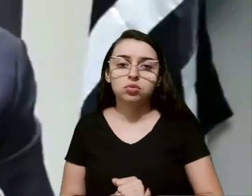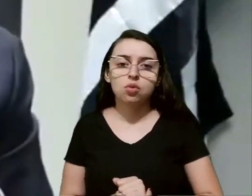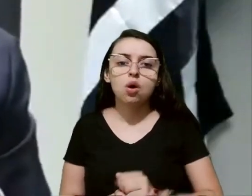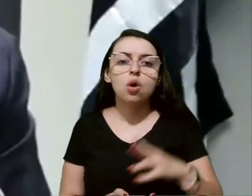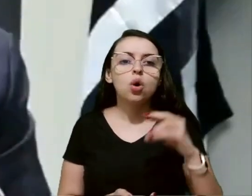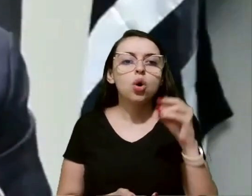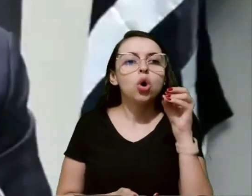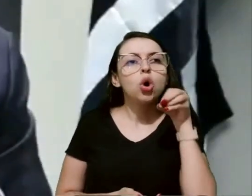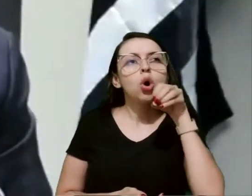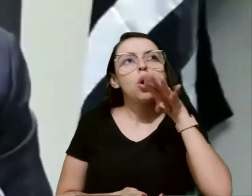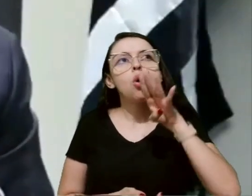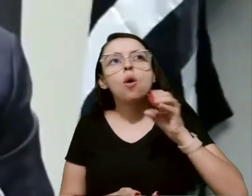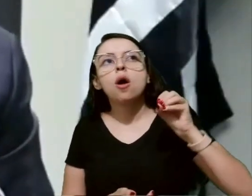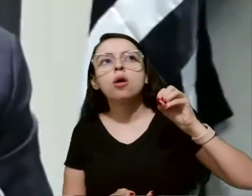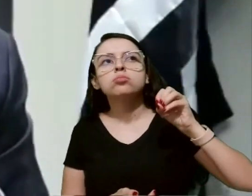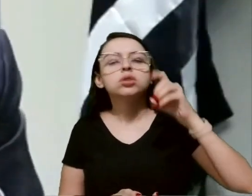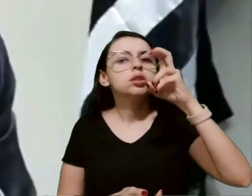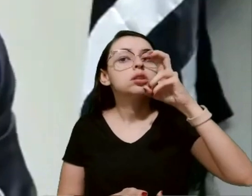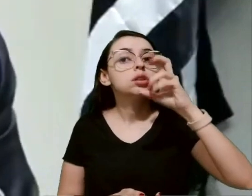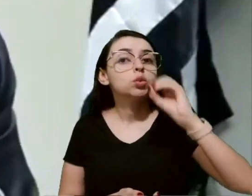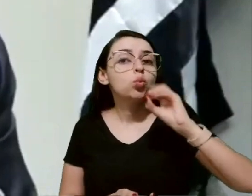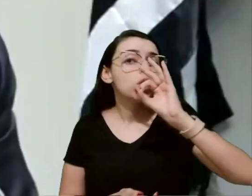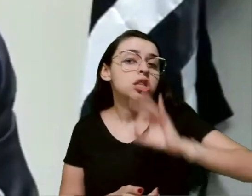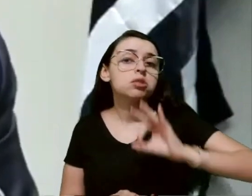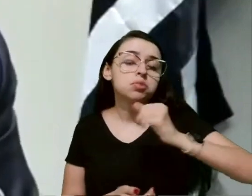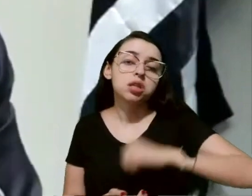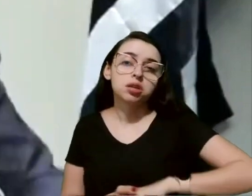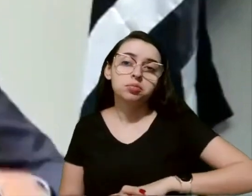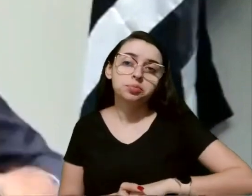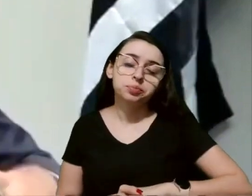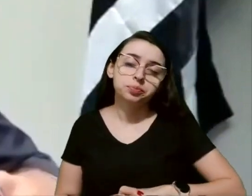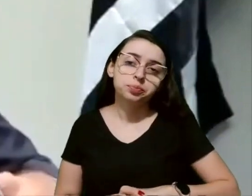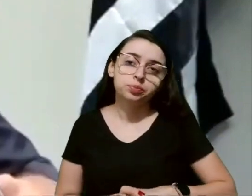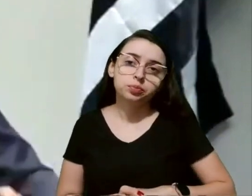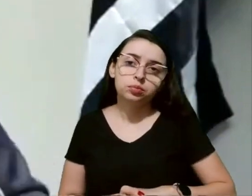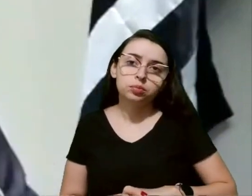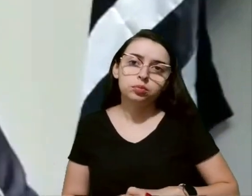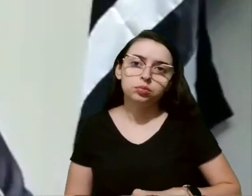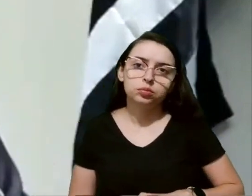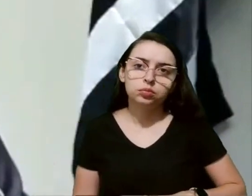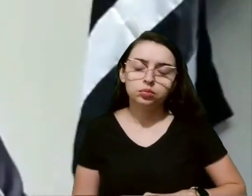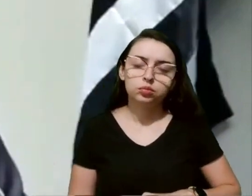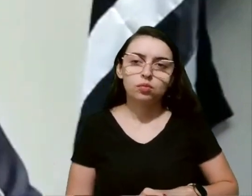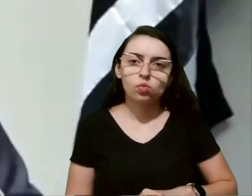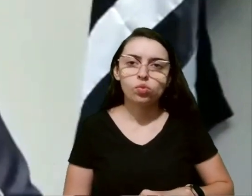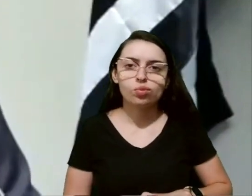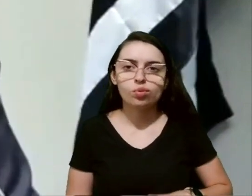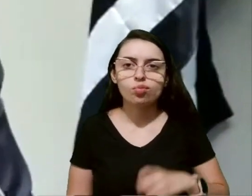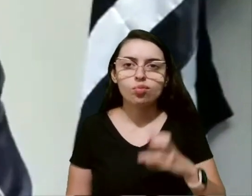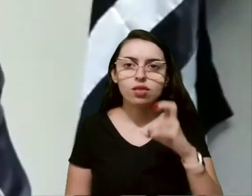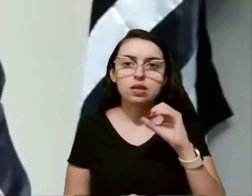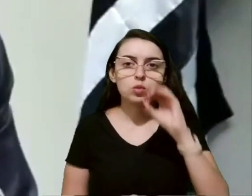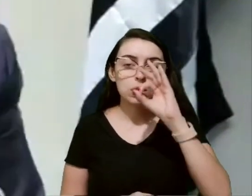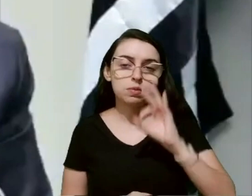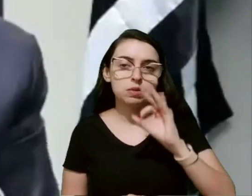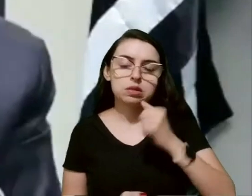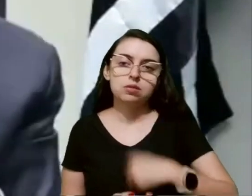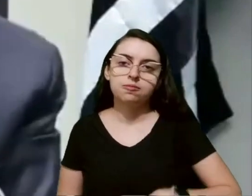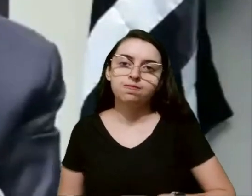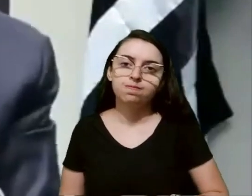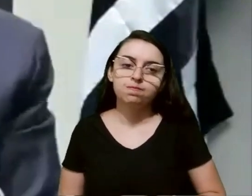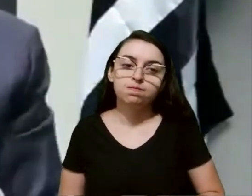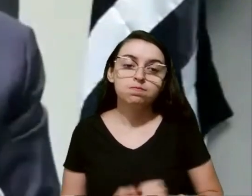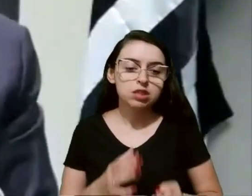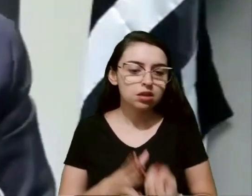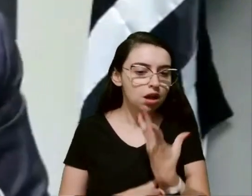50% no modelo de Price-Klein. Se você roda, né, em cima do judiciário, ele dá 50%. E aí